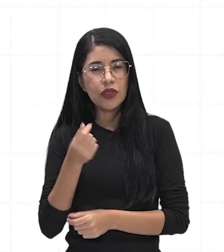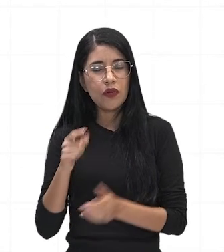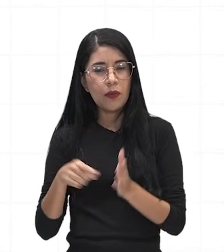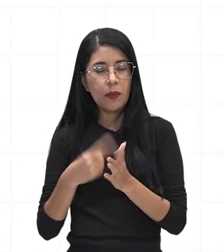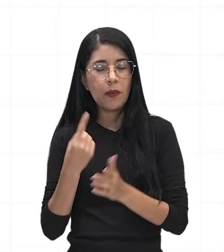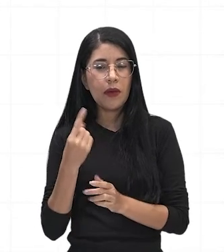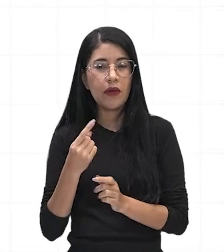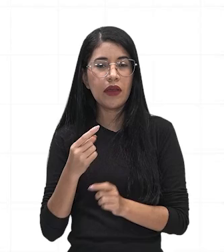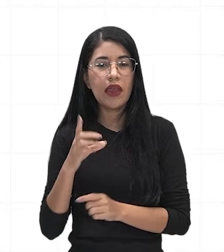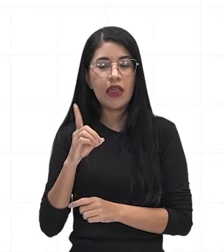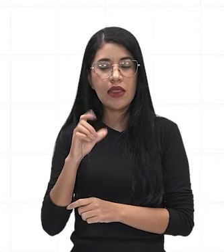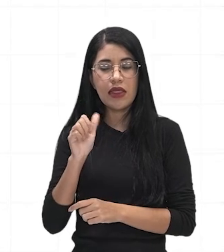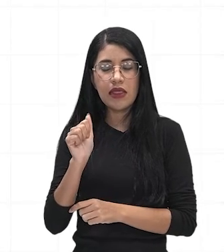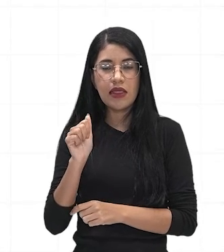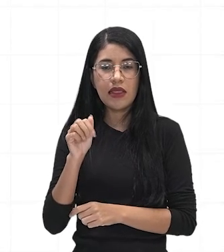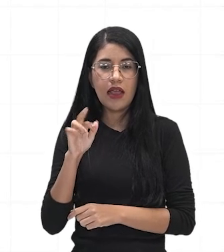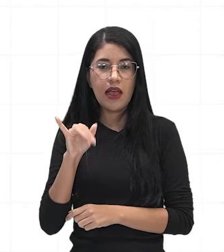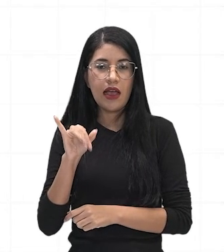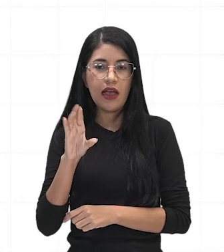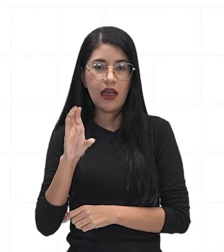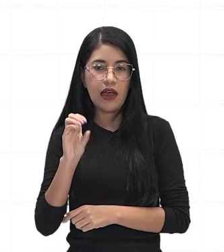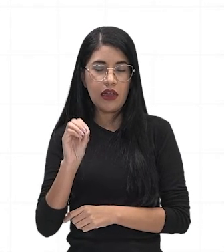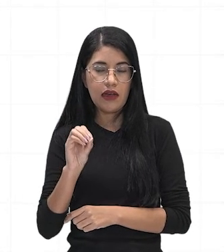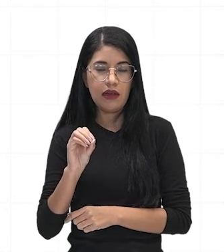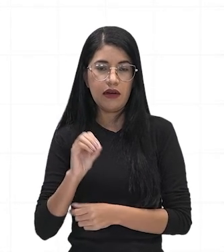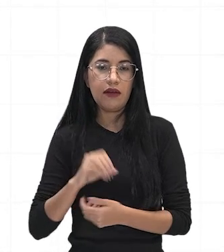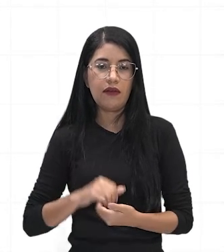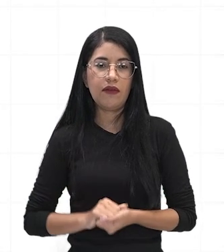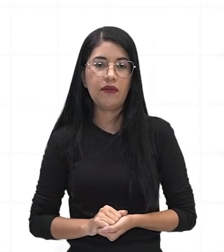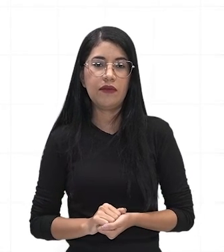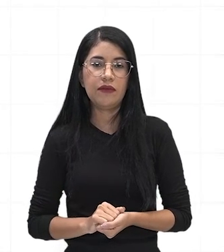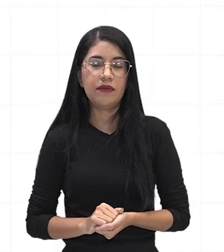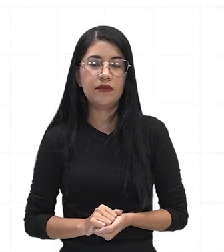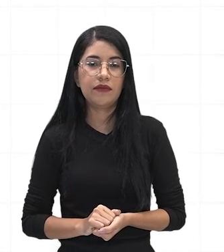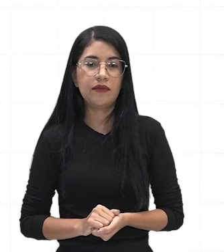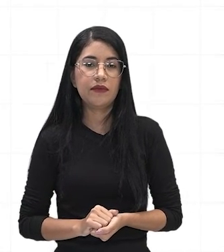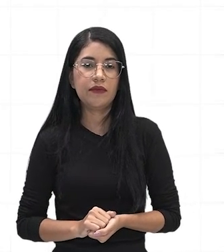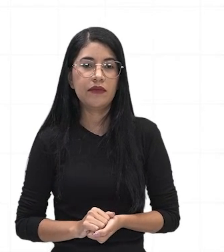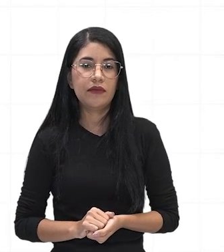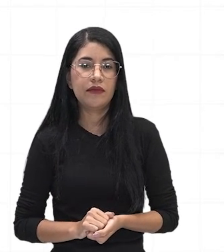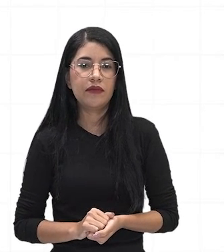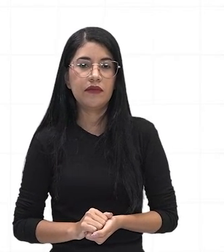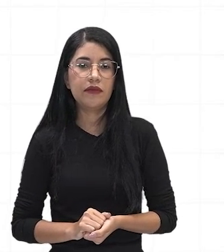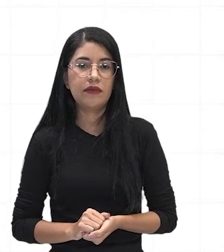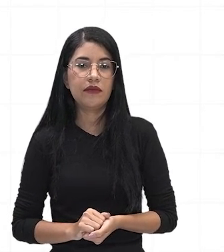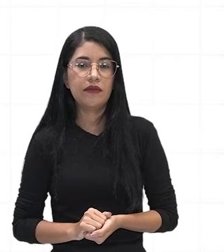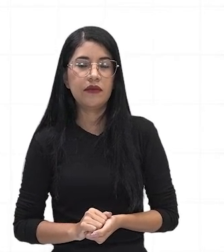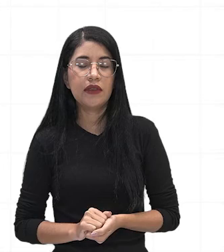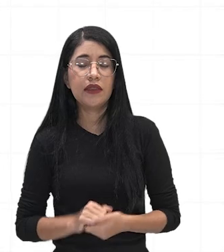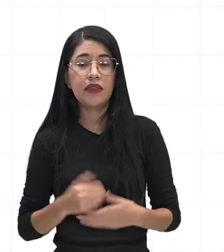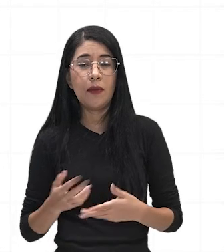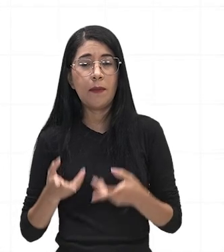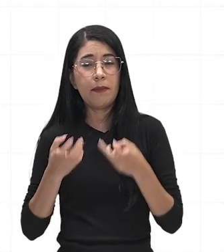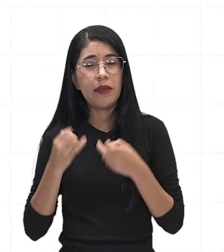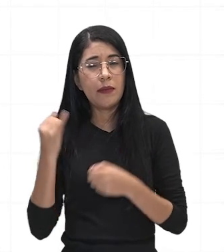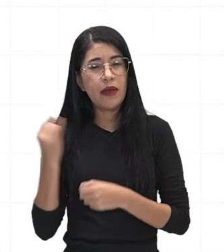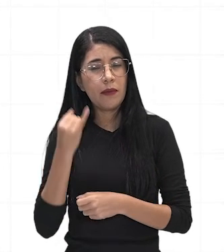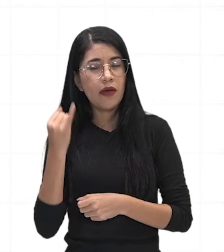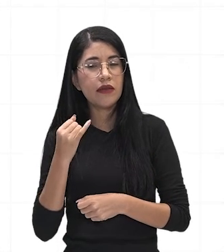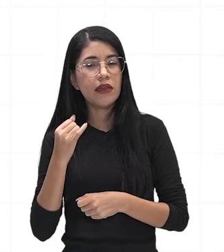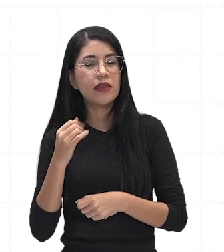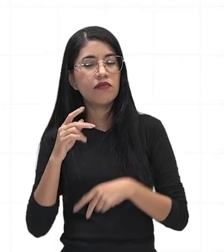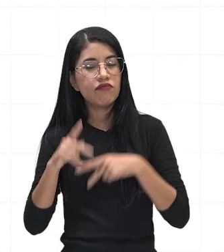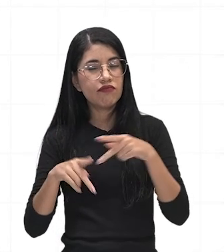te esquece mais, o nome da moeda é o dárico, tá? Então, a importância dessa